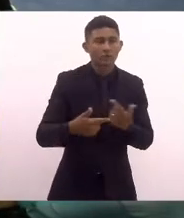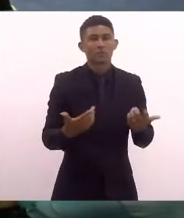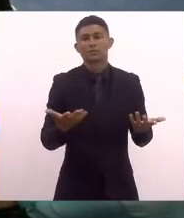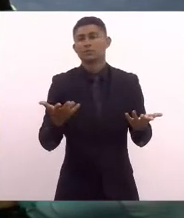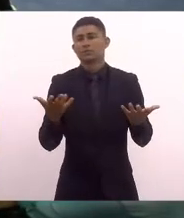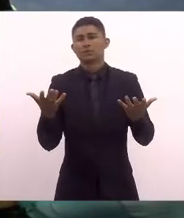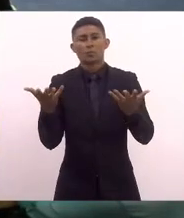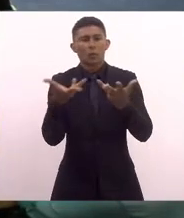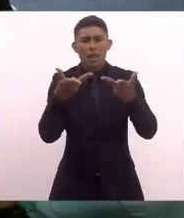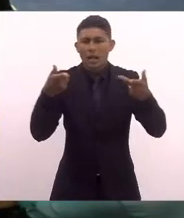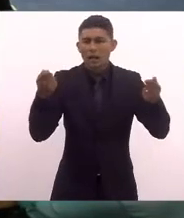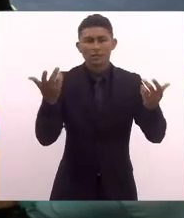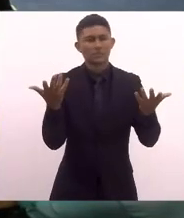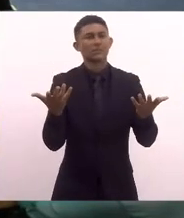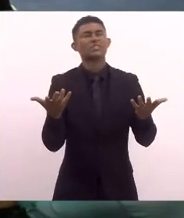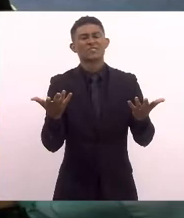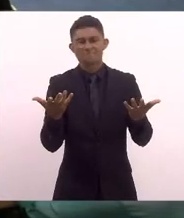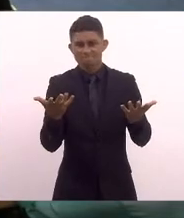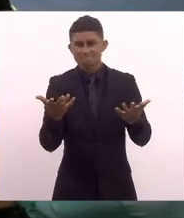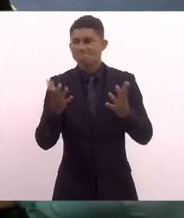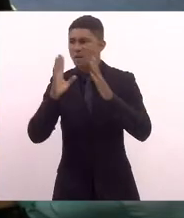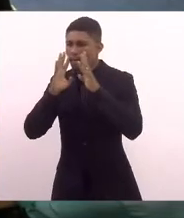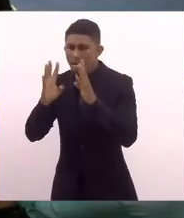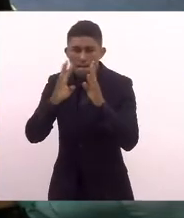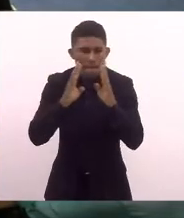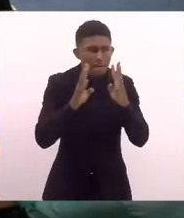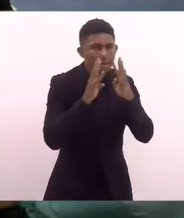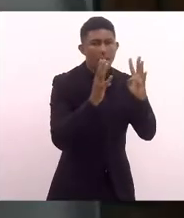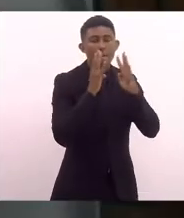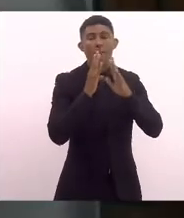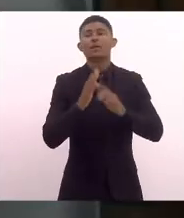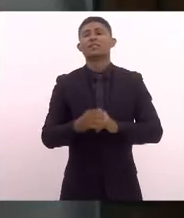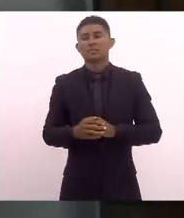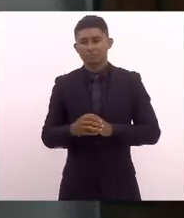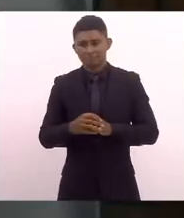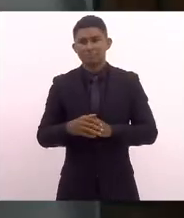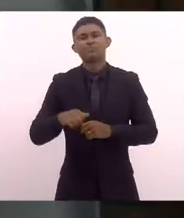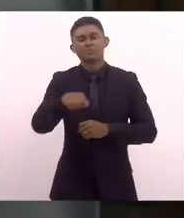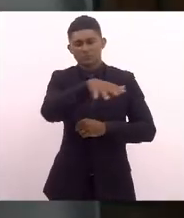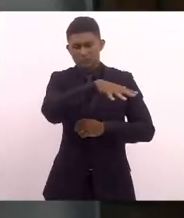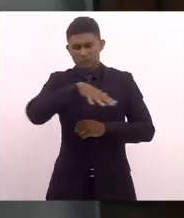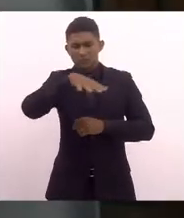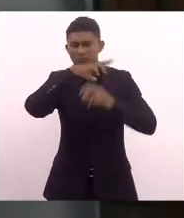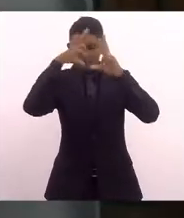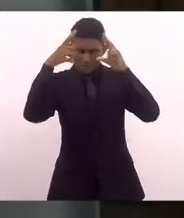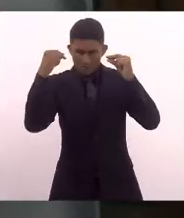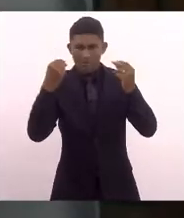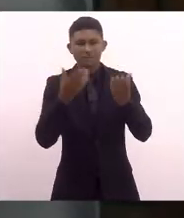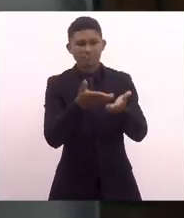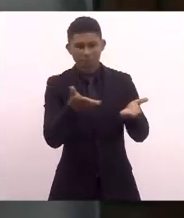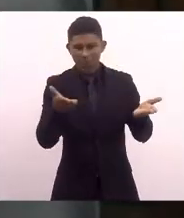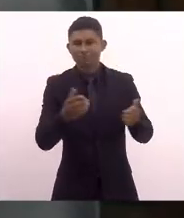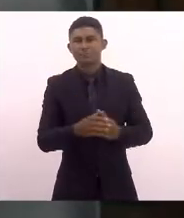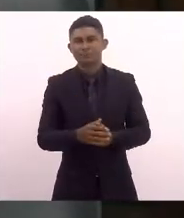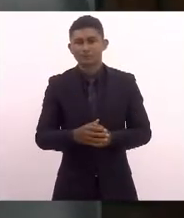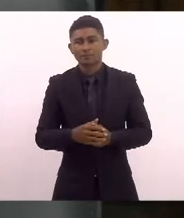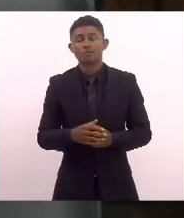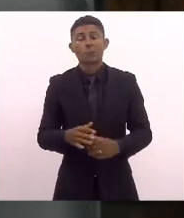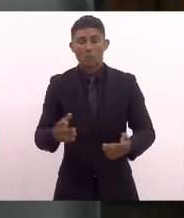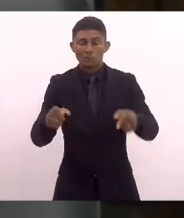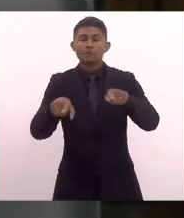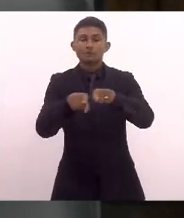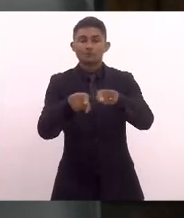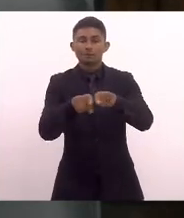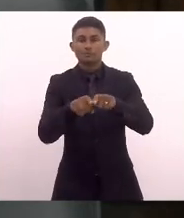qualidade do atendimento que a classe trabalhadora da enfermagem poderia dar. Nós estávamos também